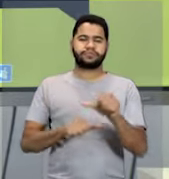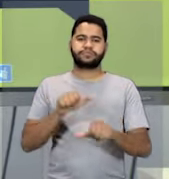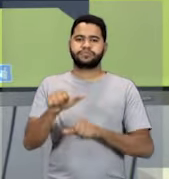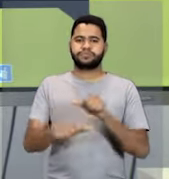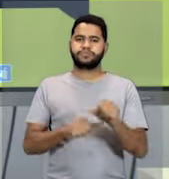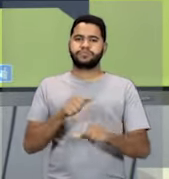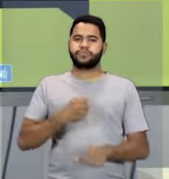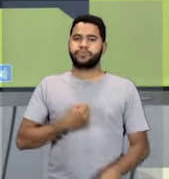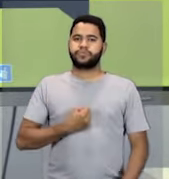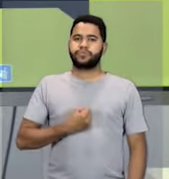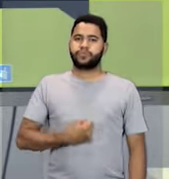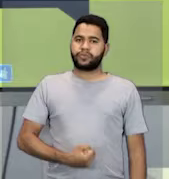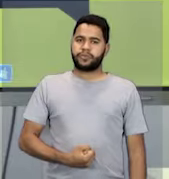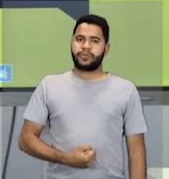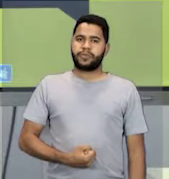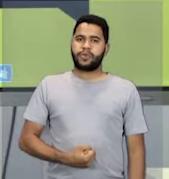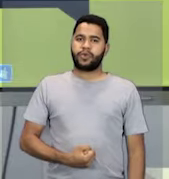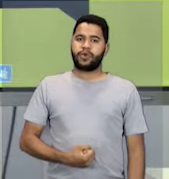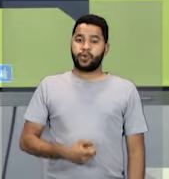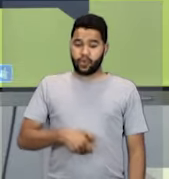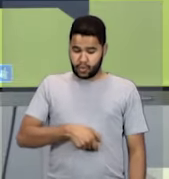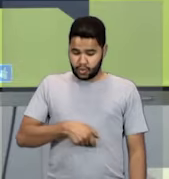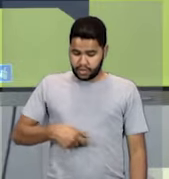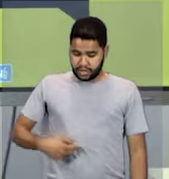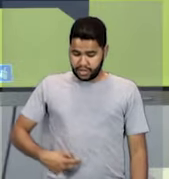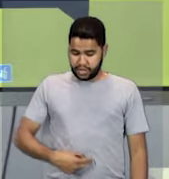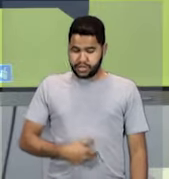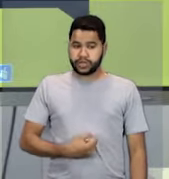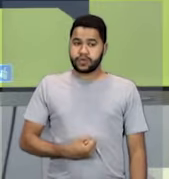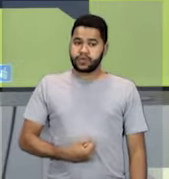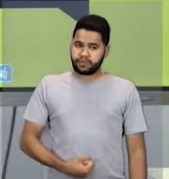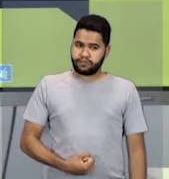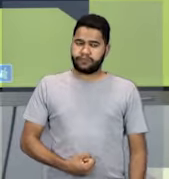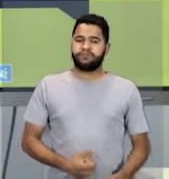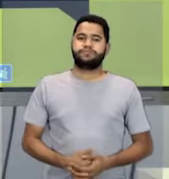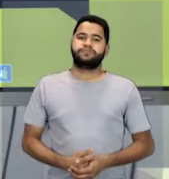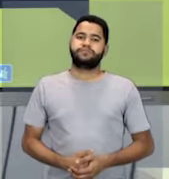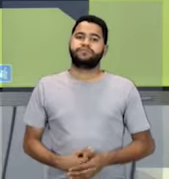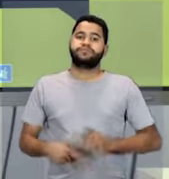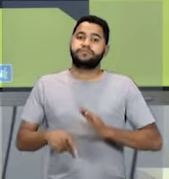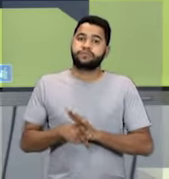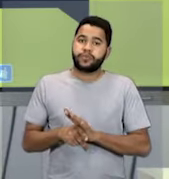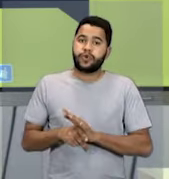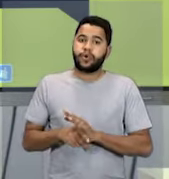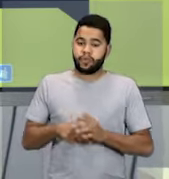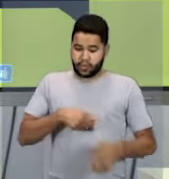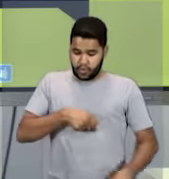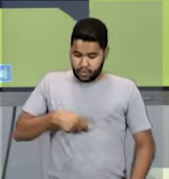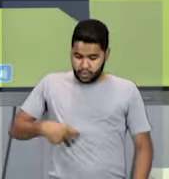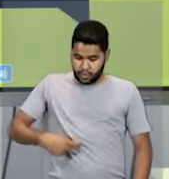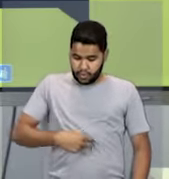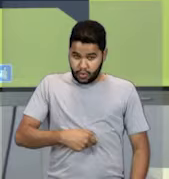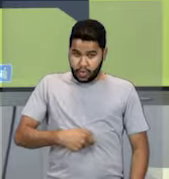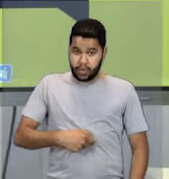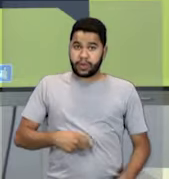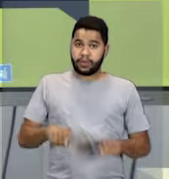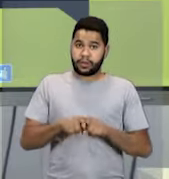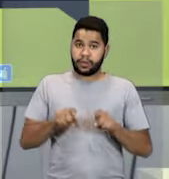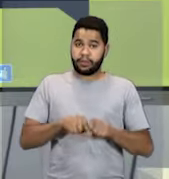em fezes no intestino grosso. Os intestinos, o intestino delgado e o intestino